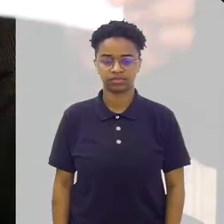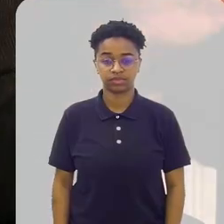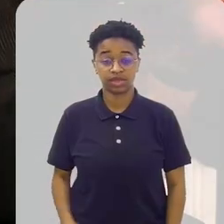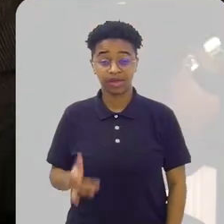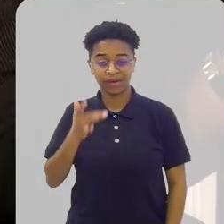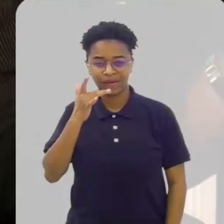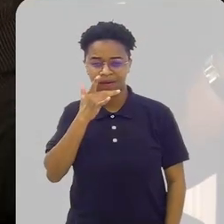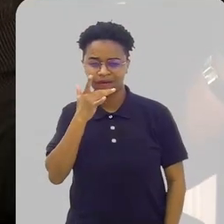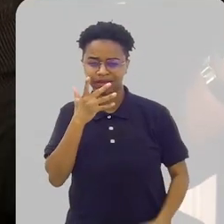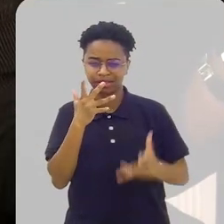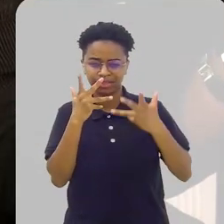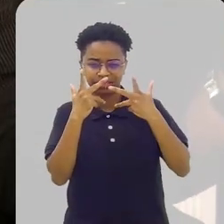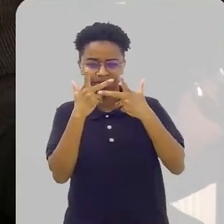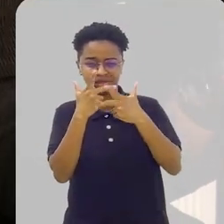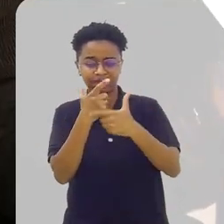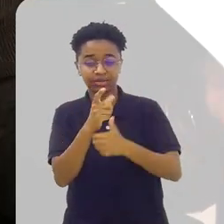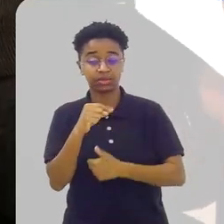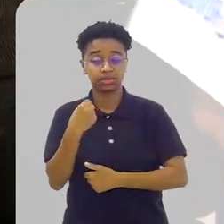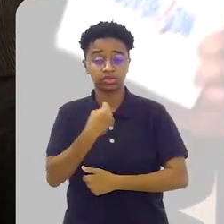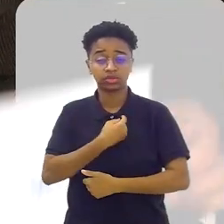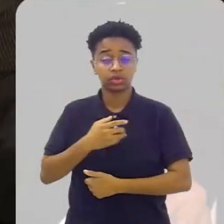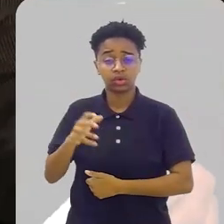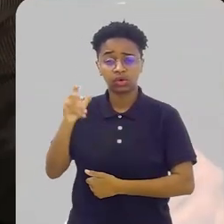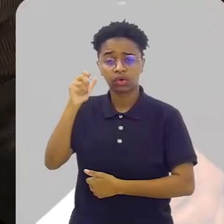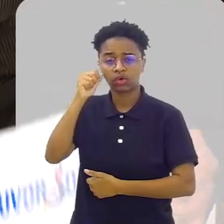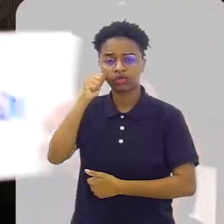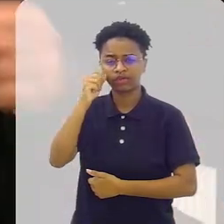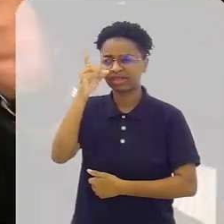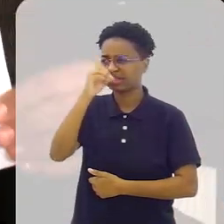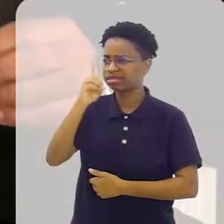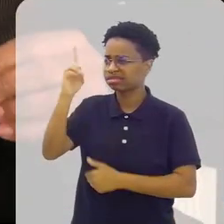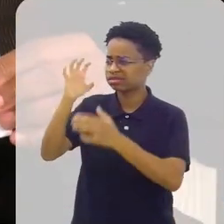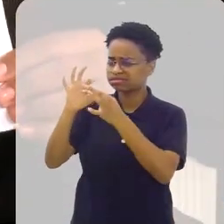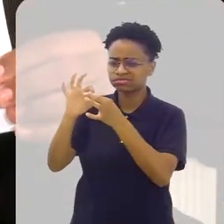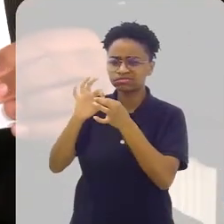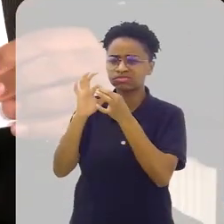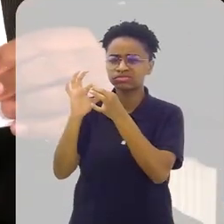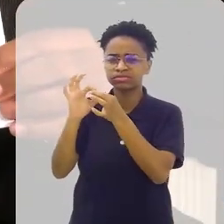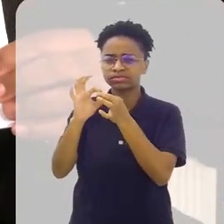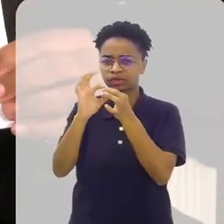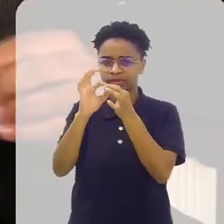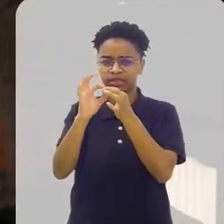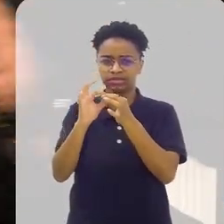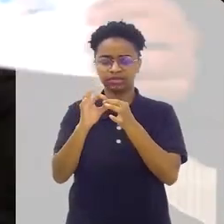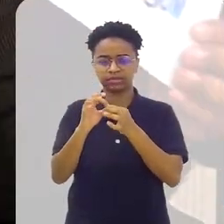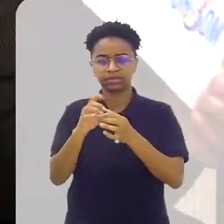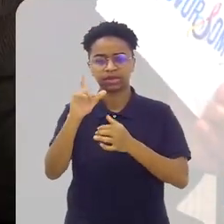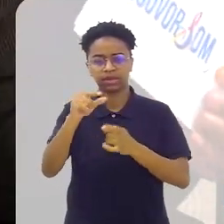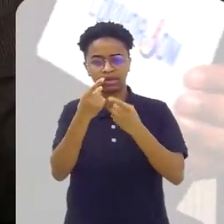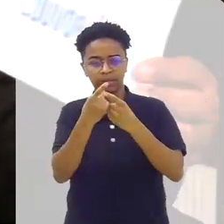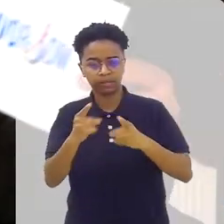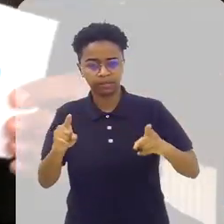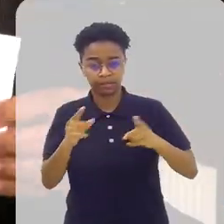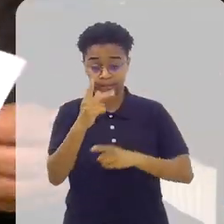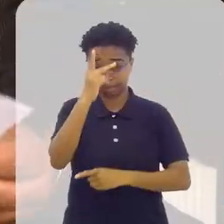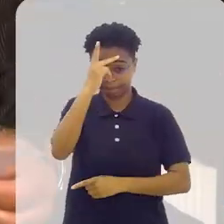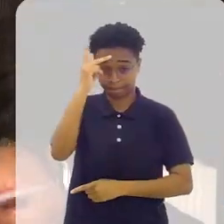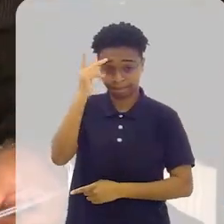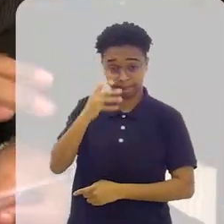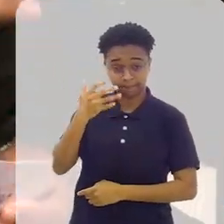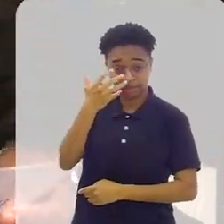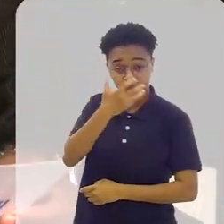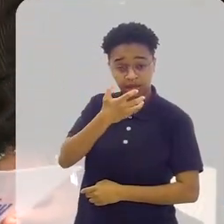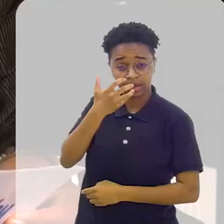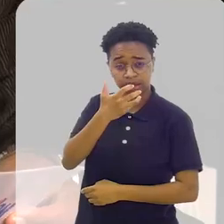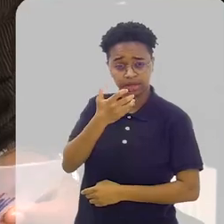a coisa mais gostosa de vivermos essa unidade de Deus é qualidade de música os